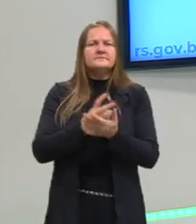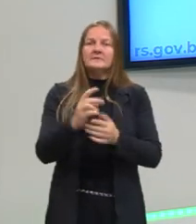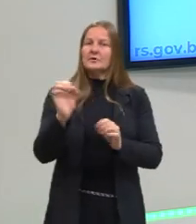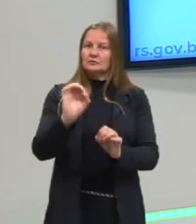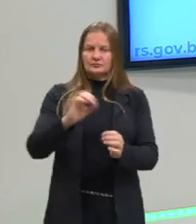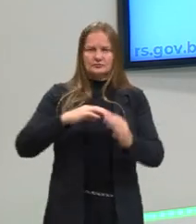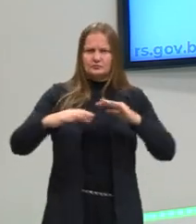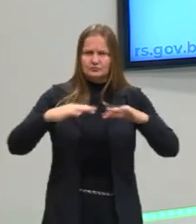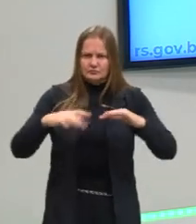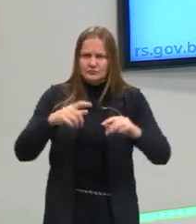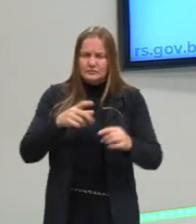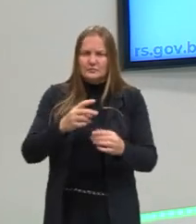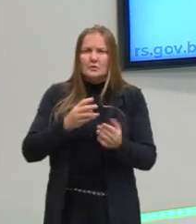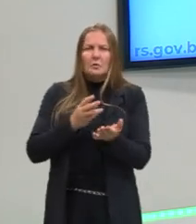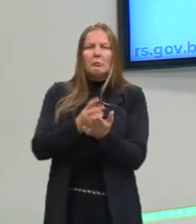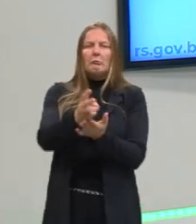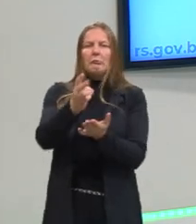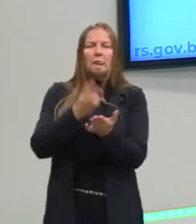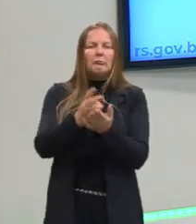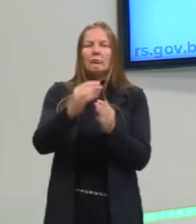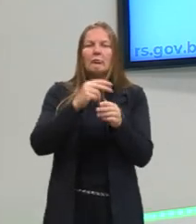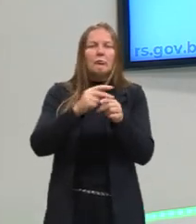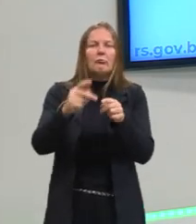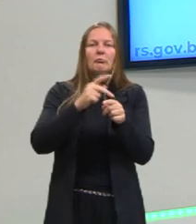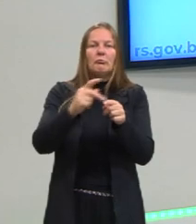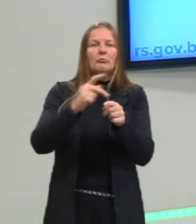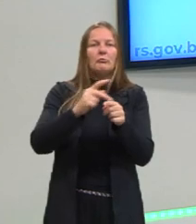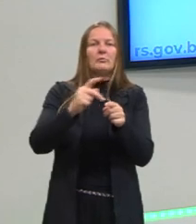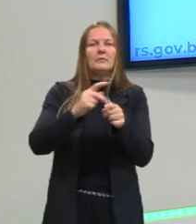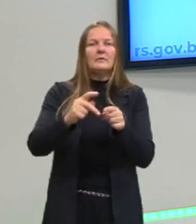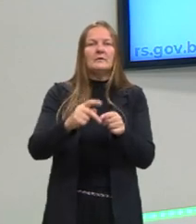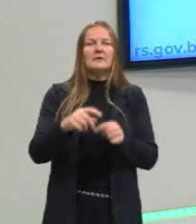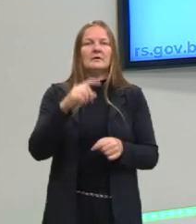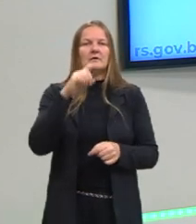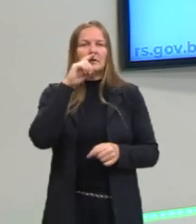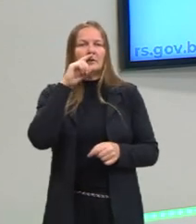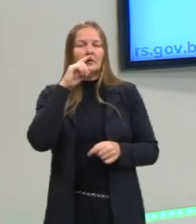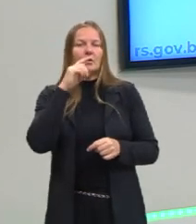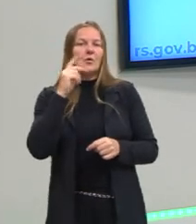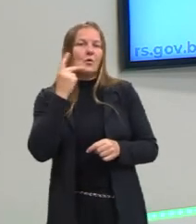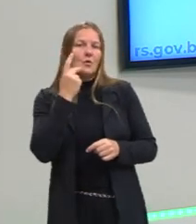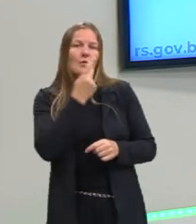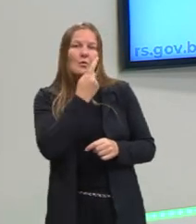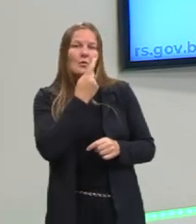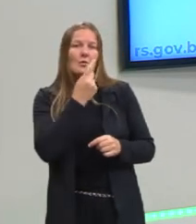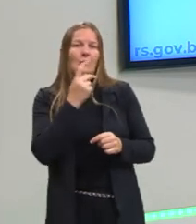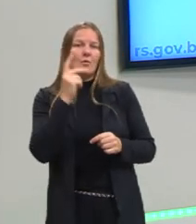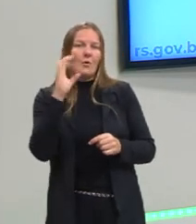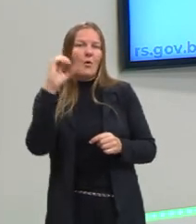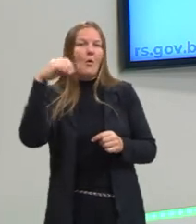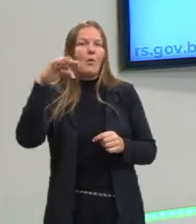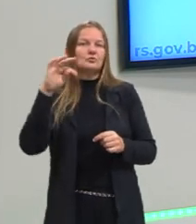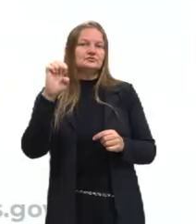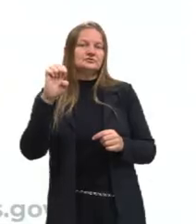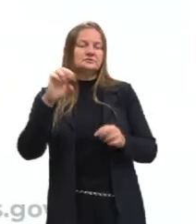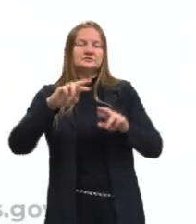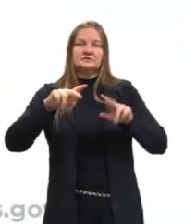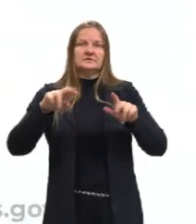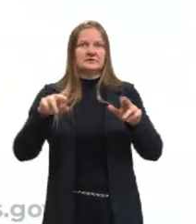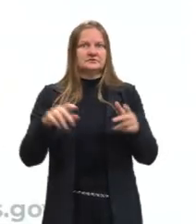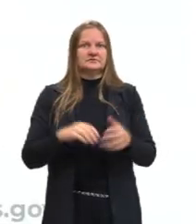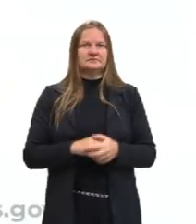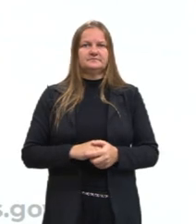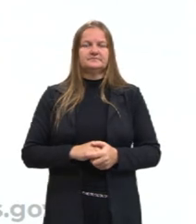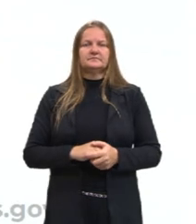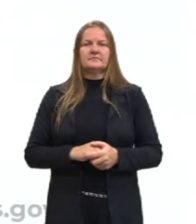não são tão retilíneos os dados como era proposto por Augusto Costa então levei a ação social os